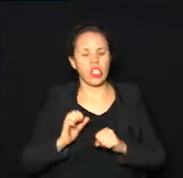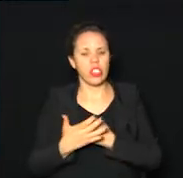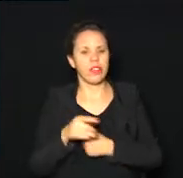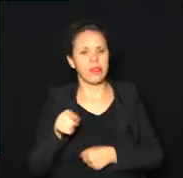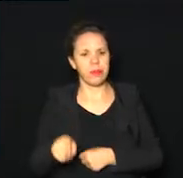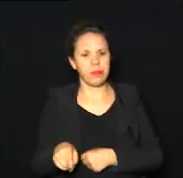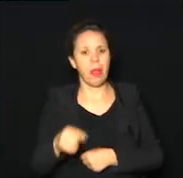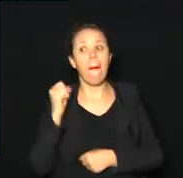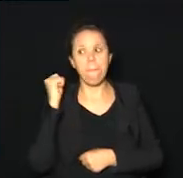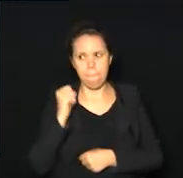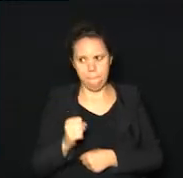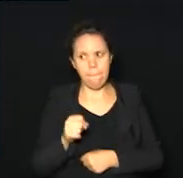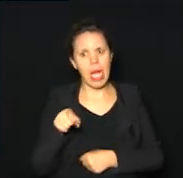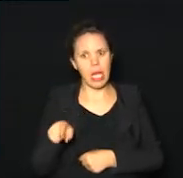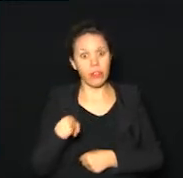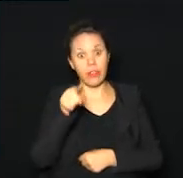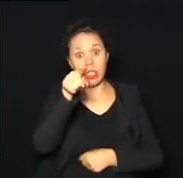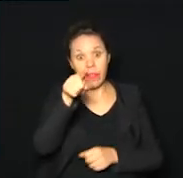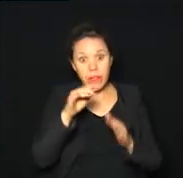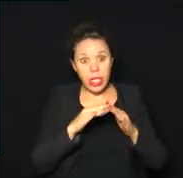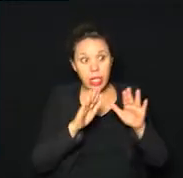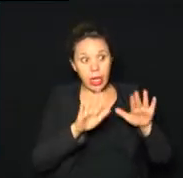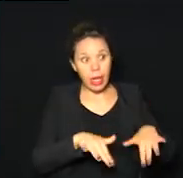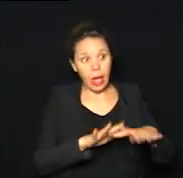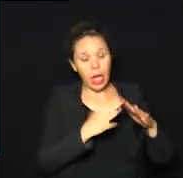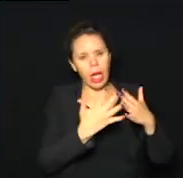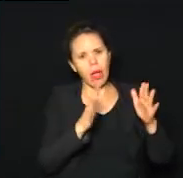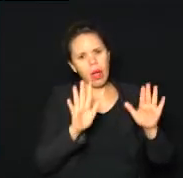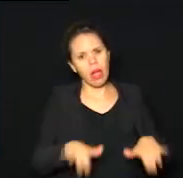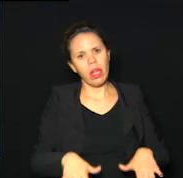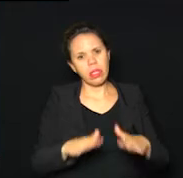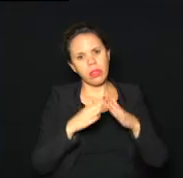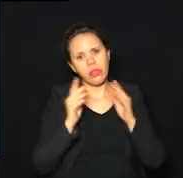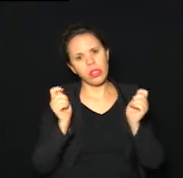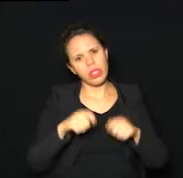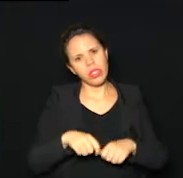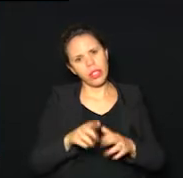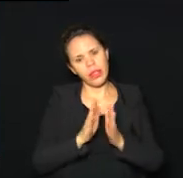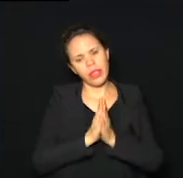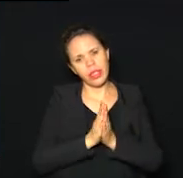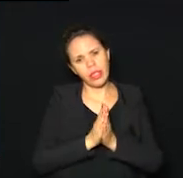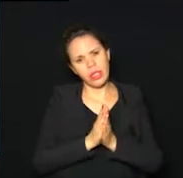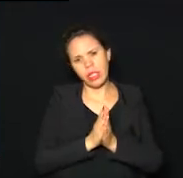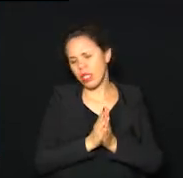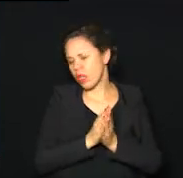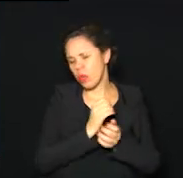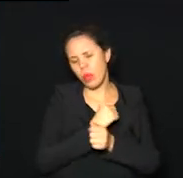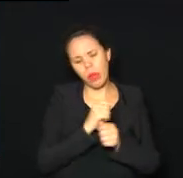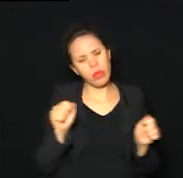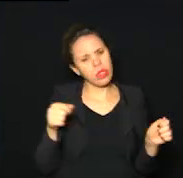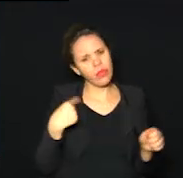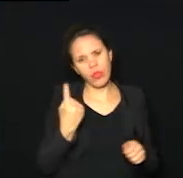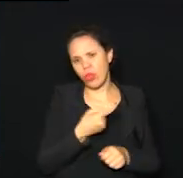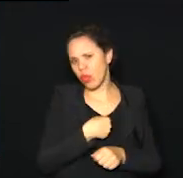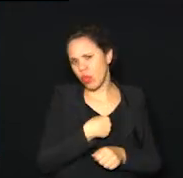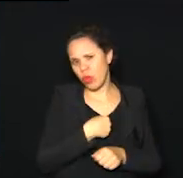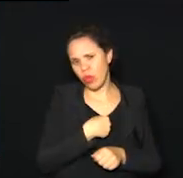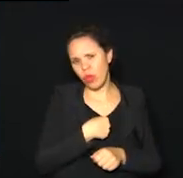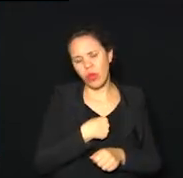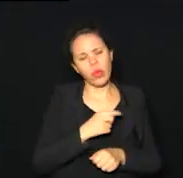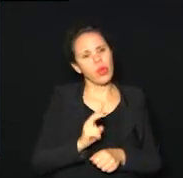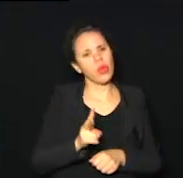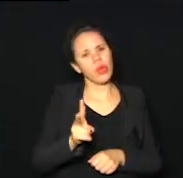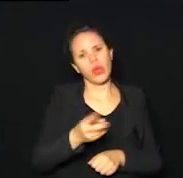Covid-19 mata. Fique em casa. Se possível, fique em casa, né? Não é possível que nós